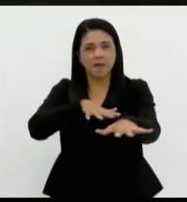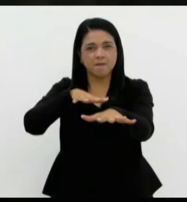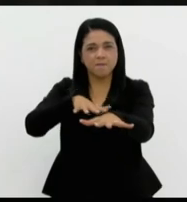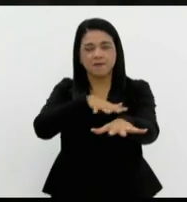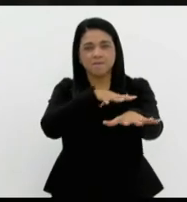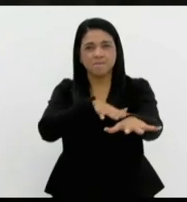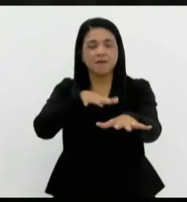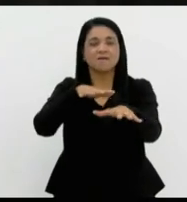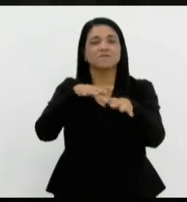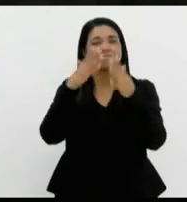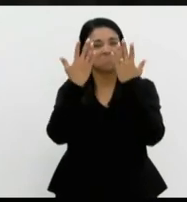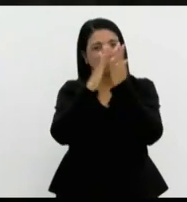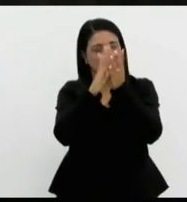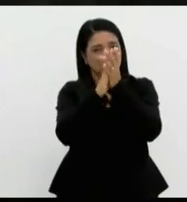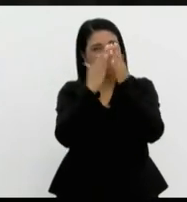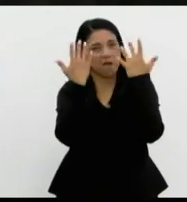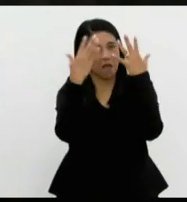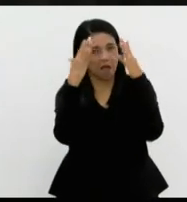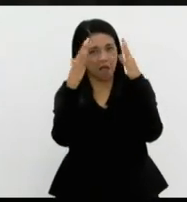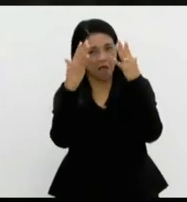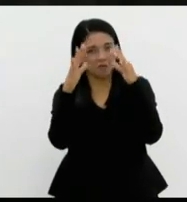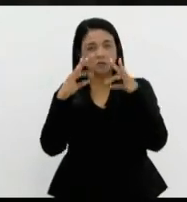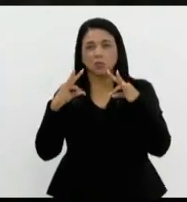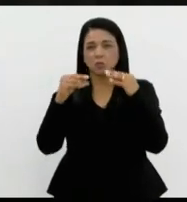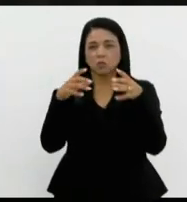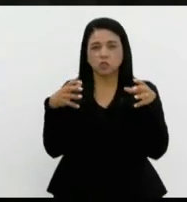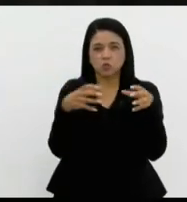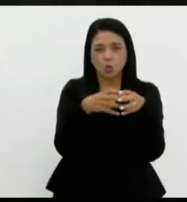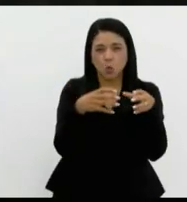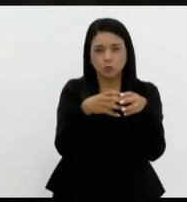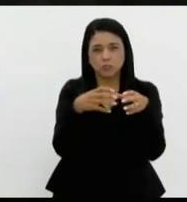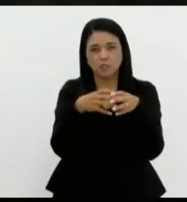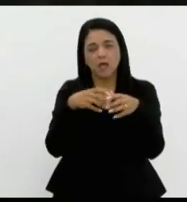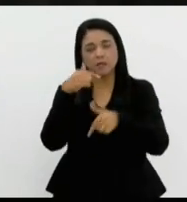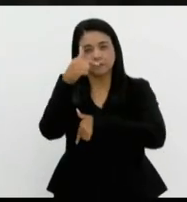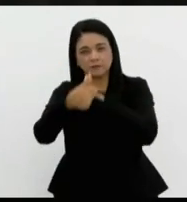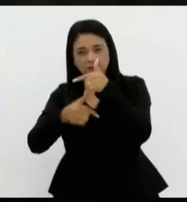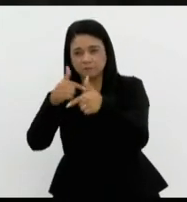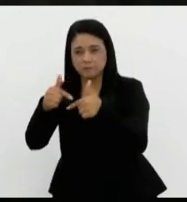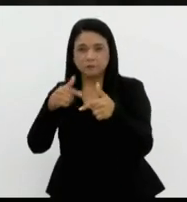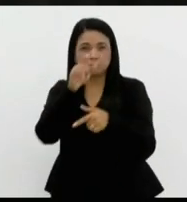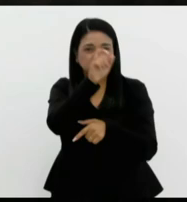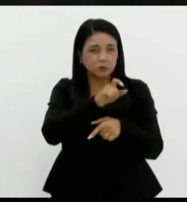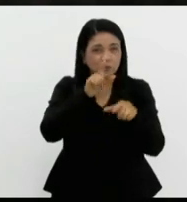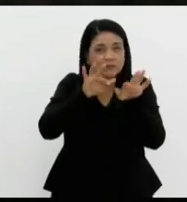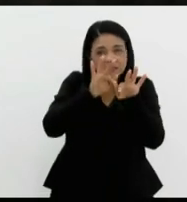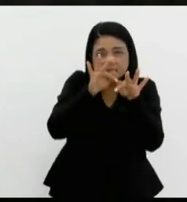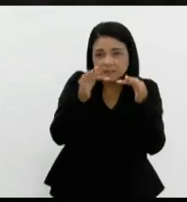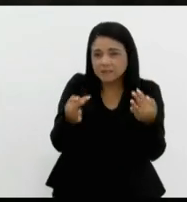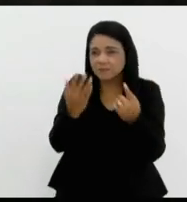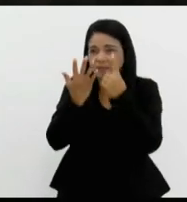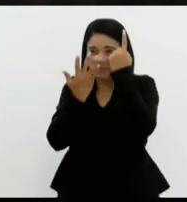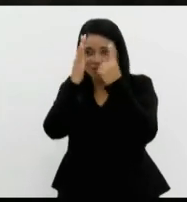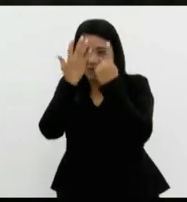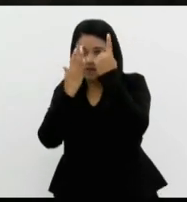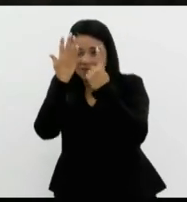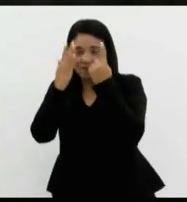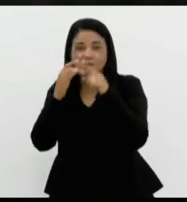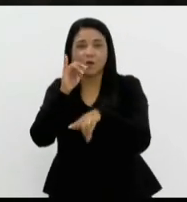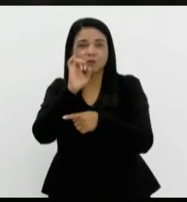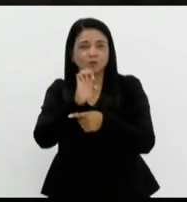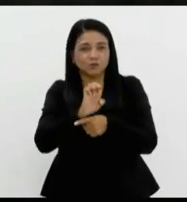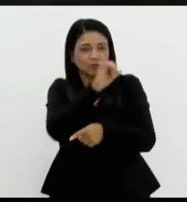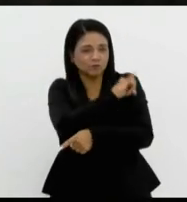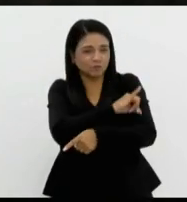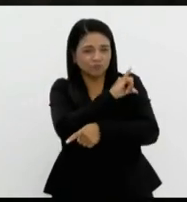todas as comunidades envolvidas, as pessoas simples em especial, que fazem do Carnaval do Estado do Rio de Janeiro